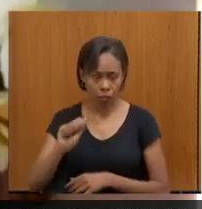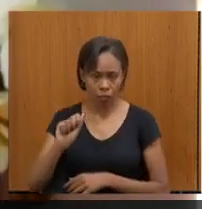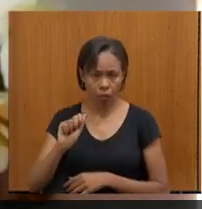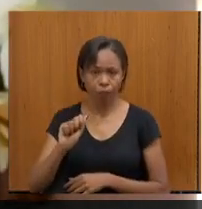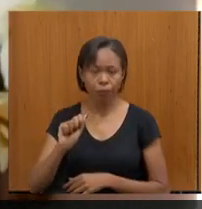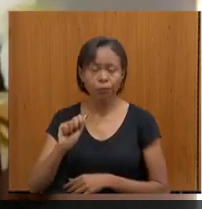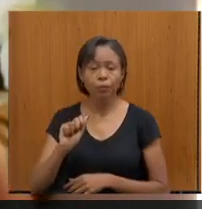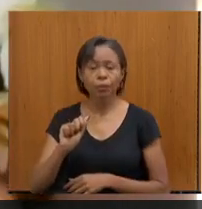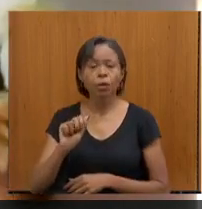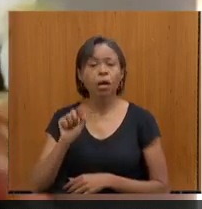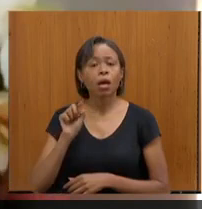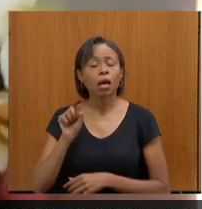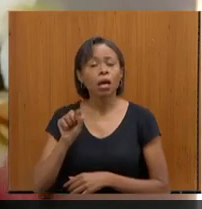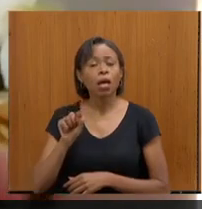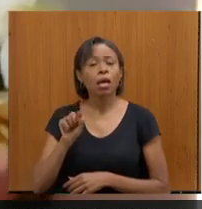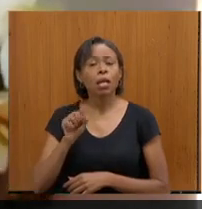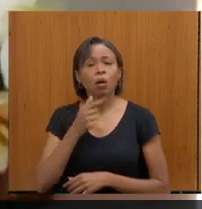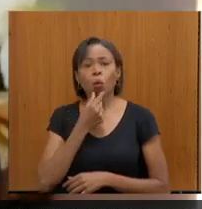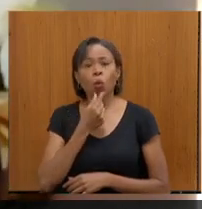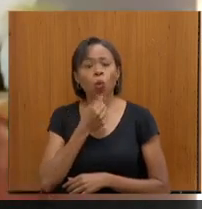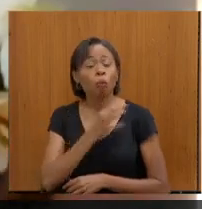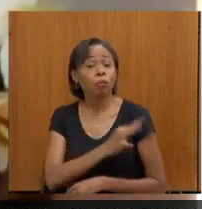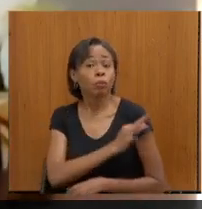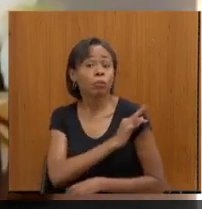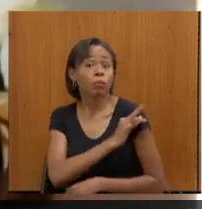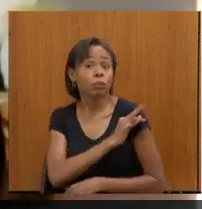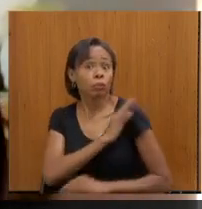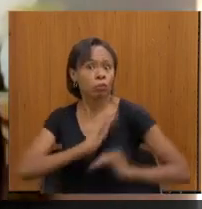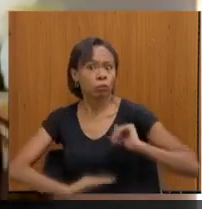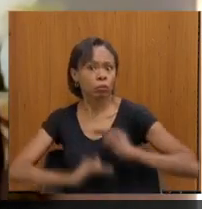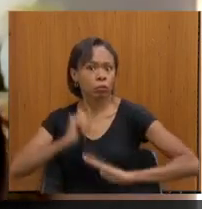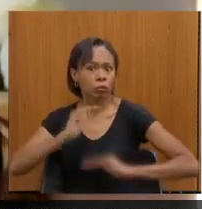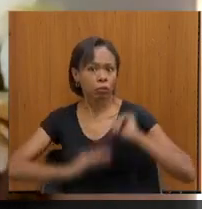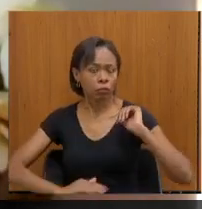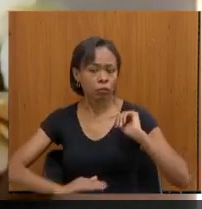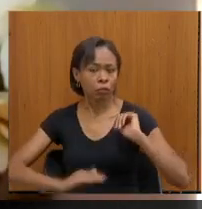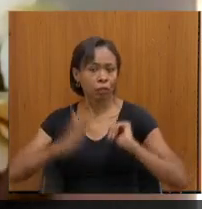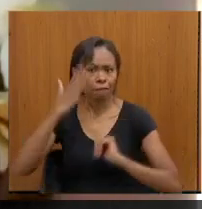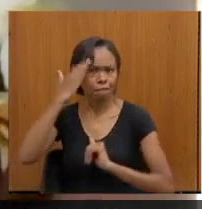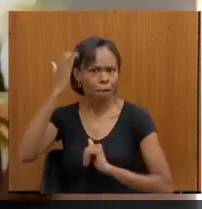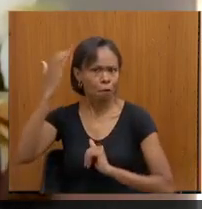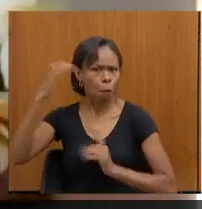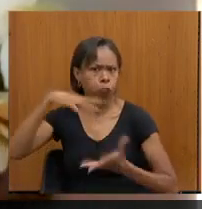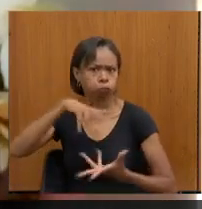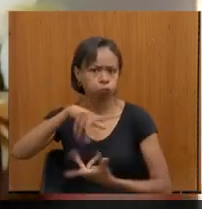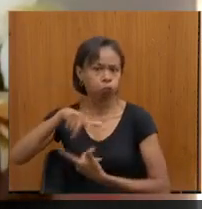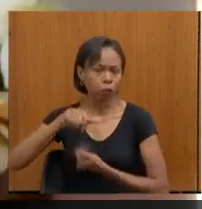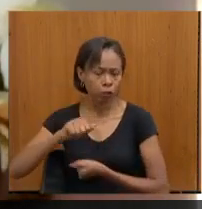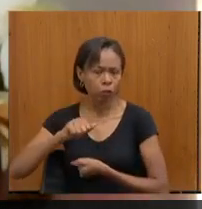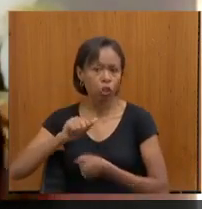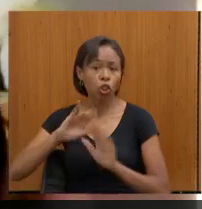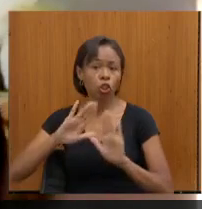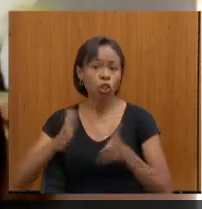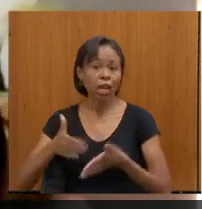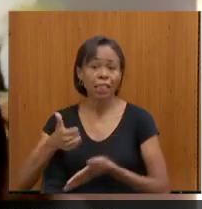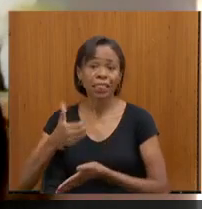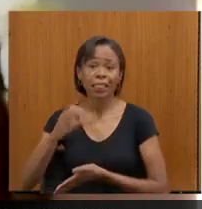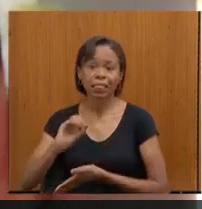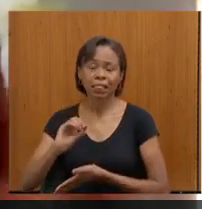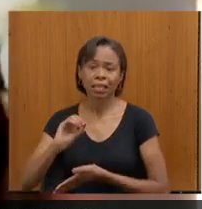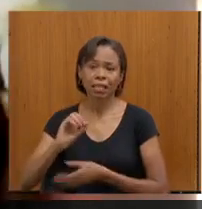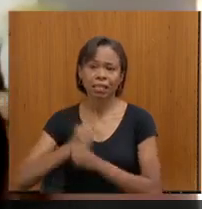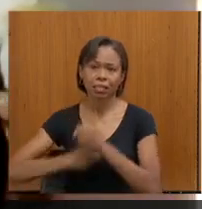uma o técnico muito reconhecido mundialmente que há dez anos lidera